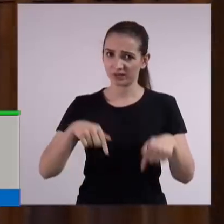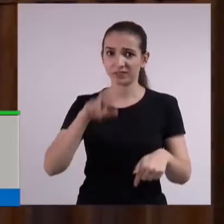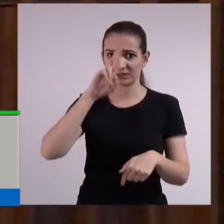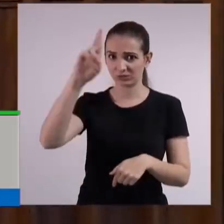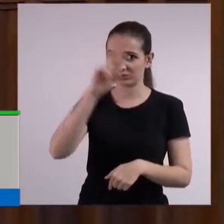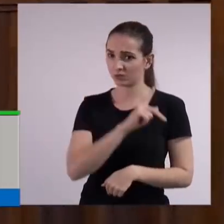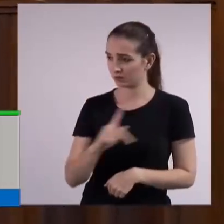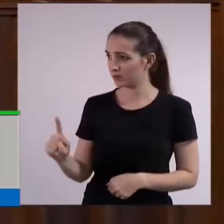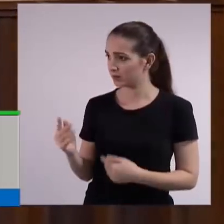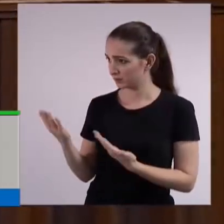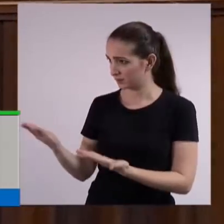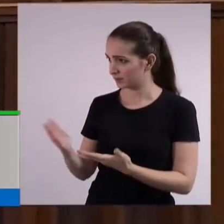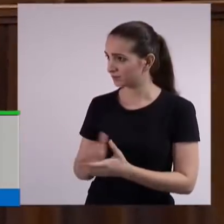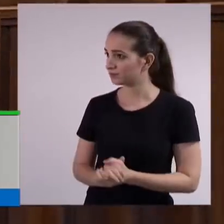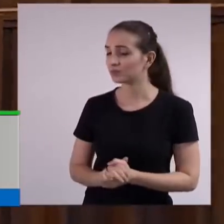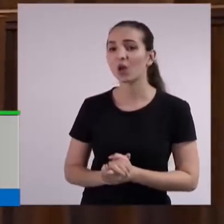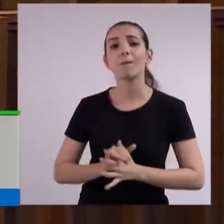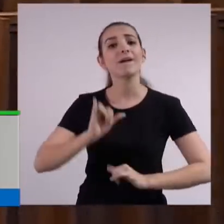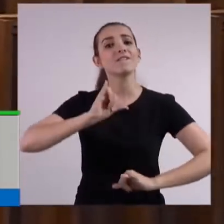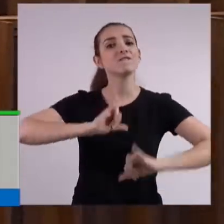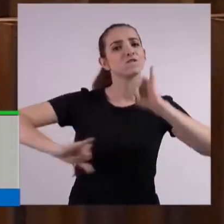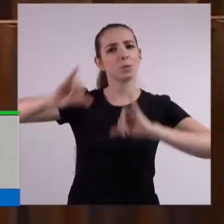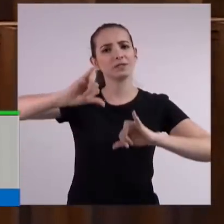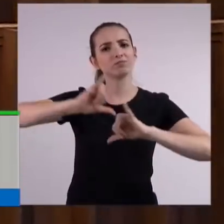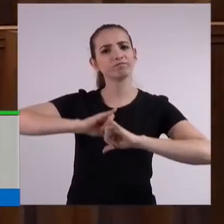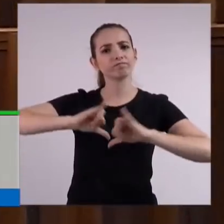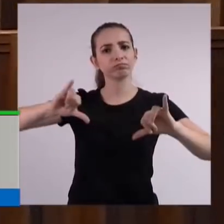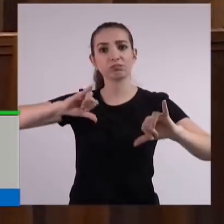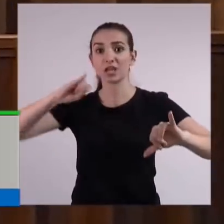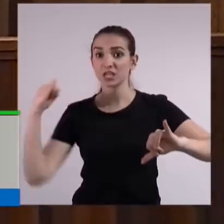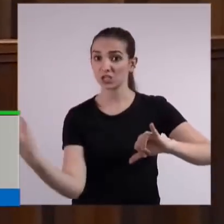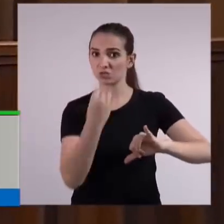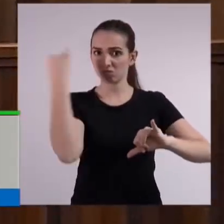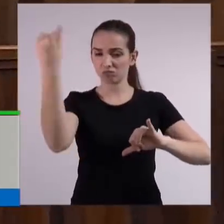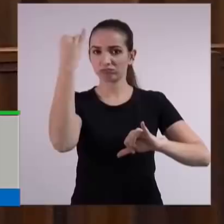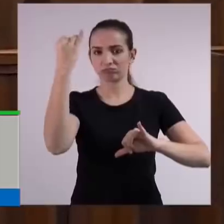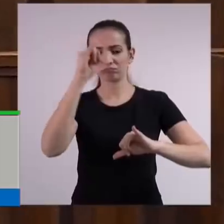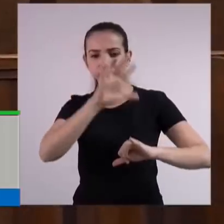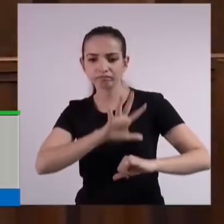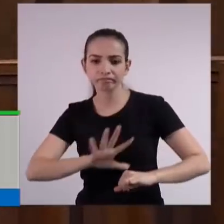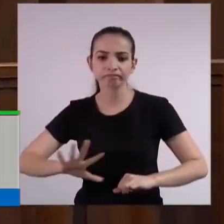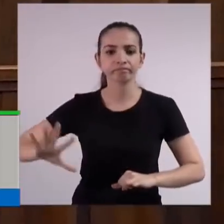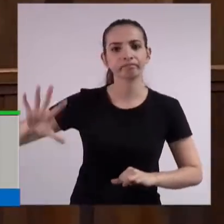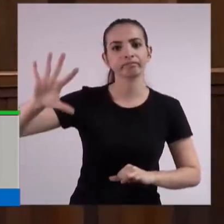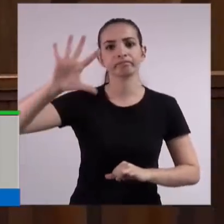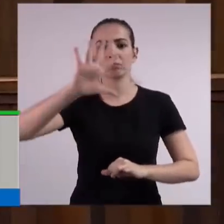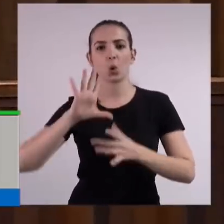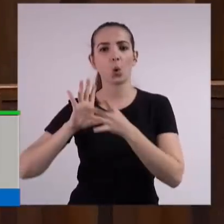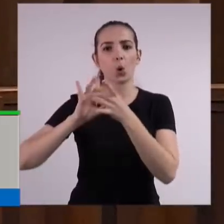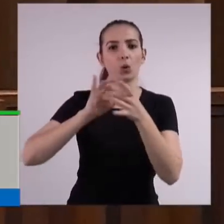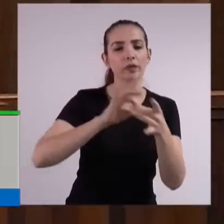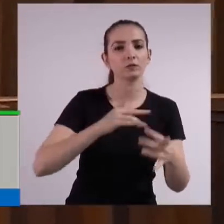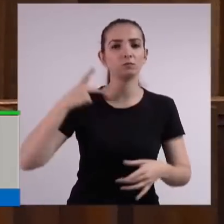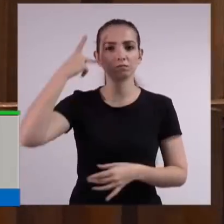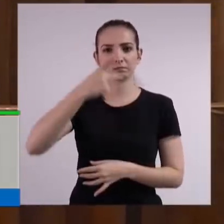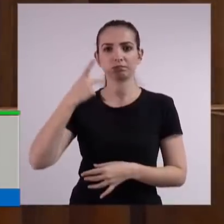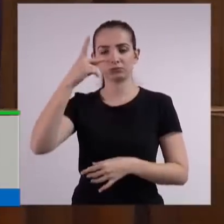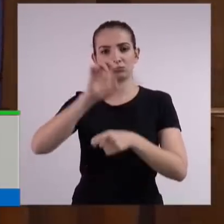presidente, uma informação importante para o cenário político do nosso